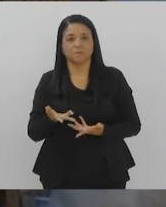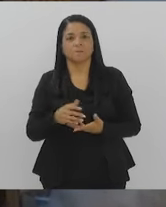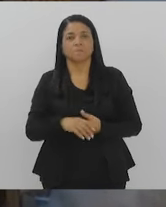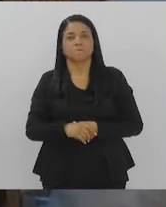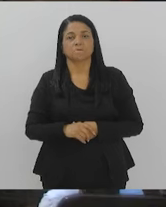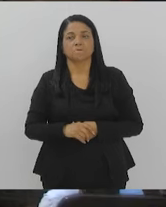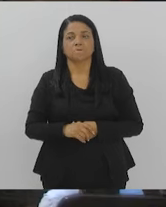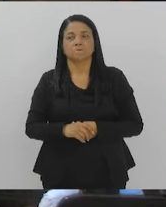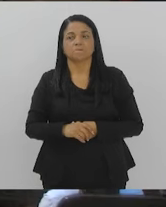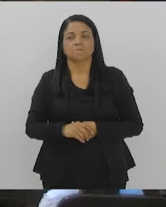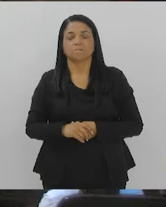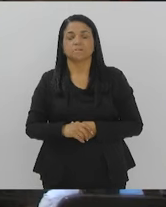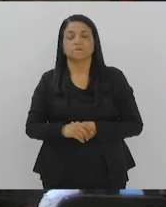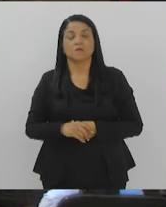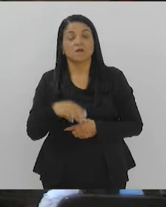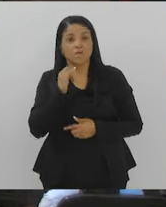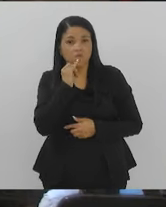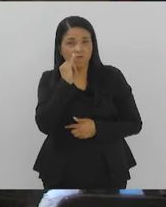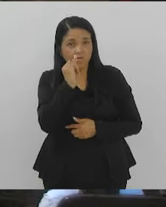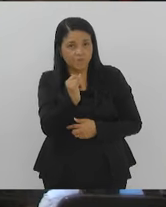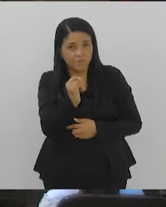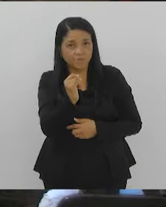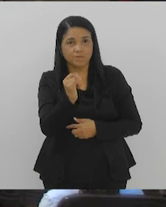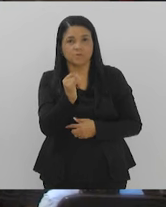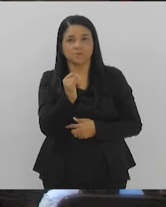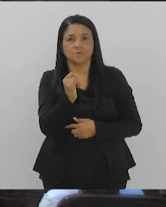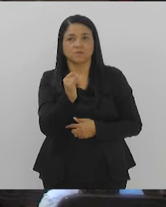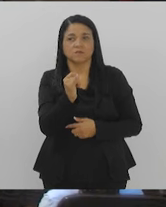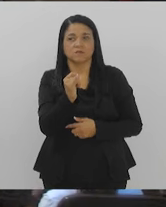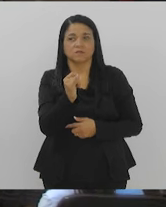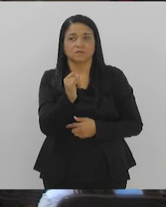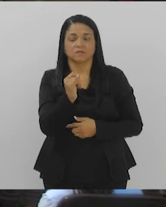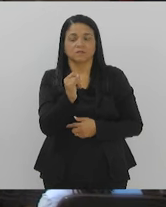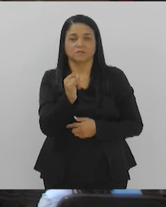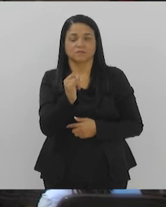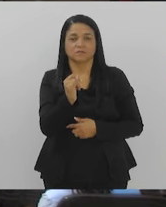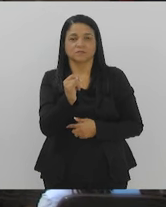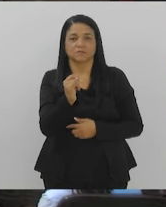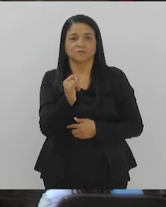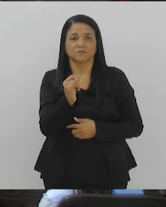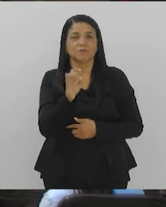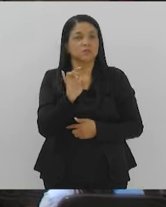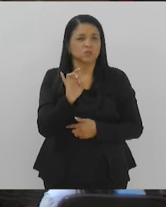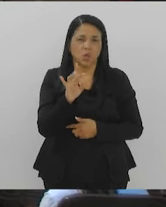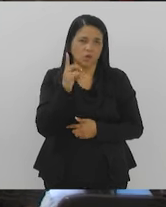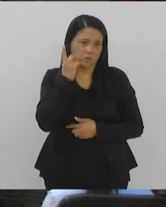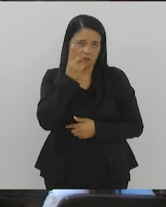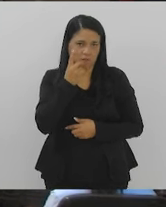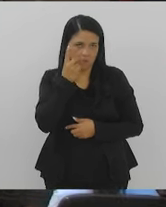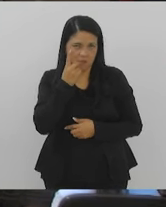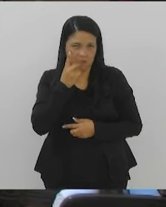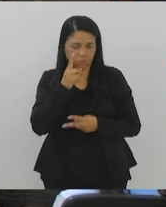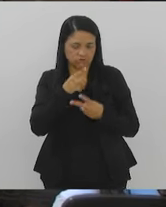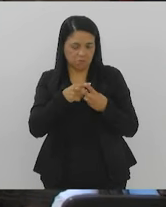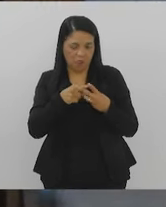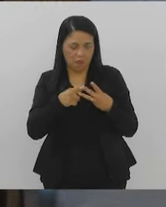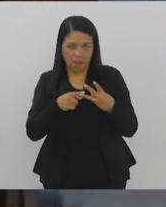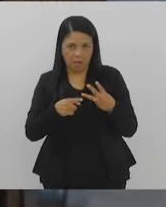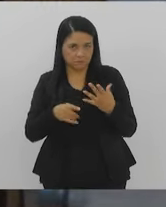E quero citar aqui não apenas os deputados que